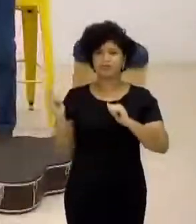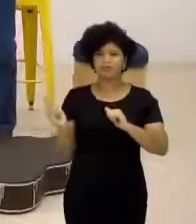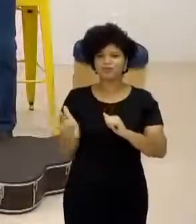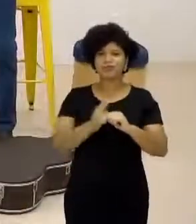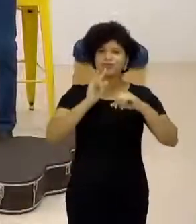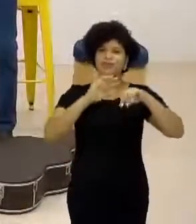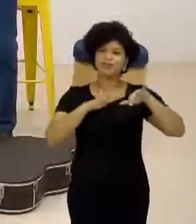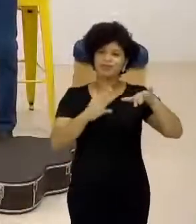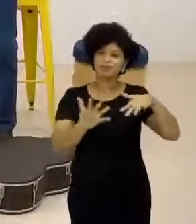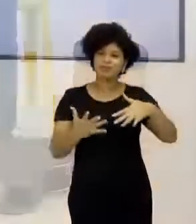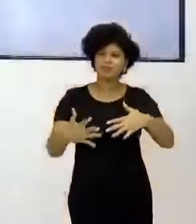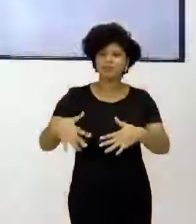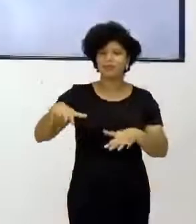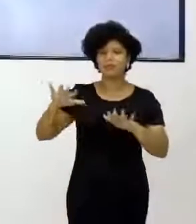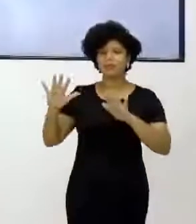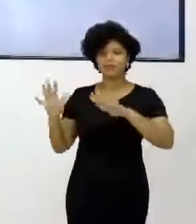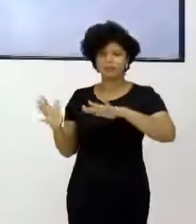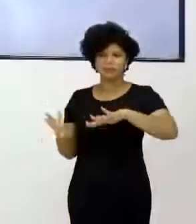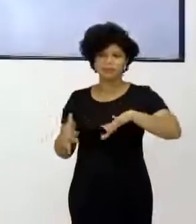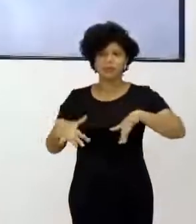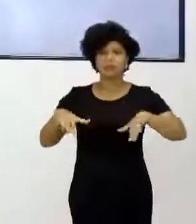A onda é